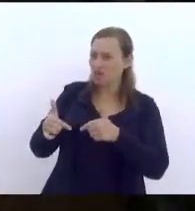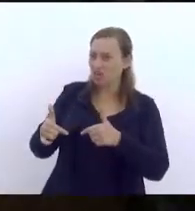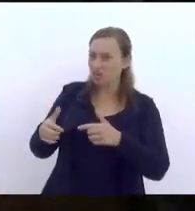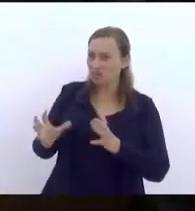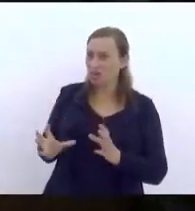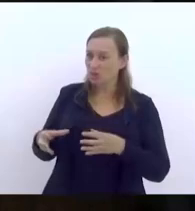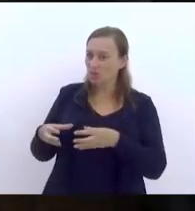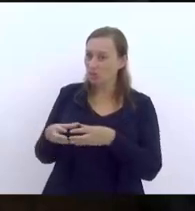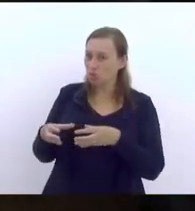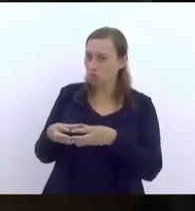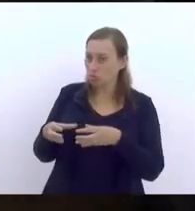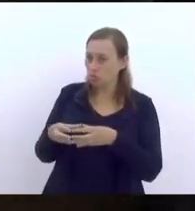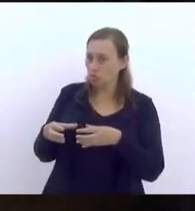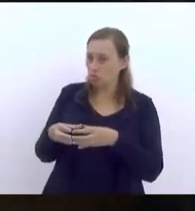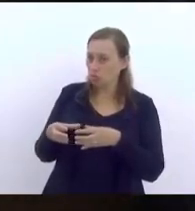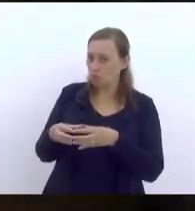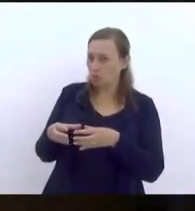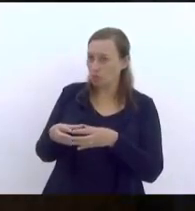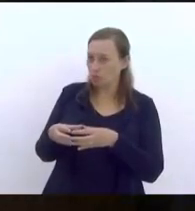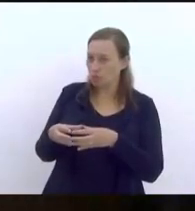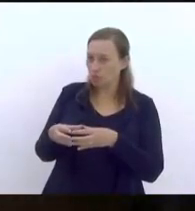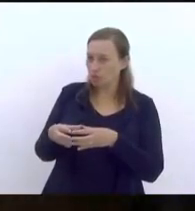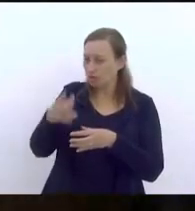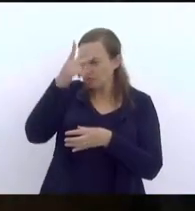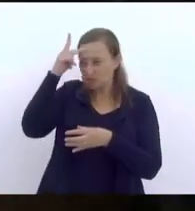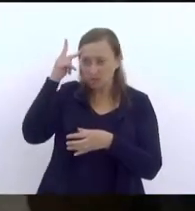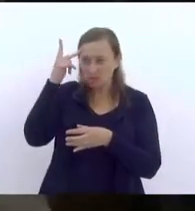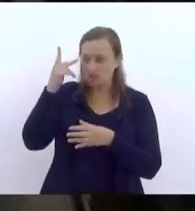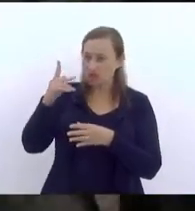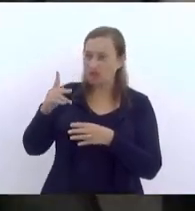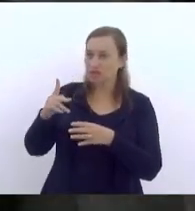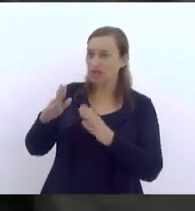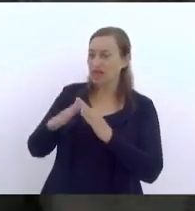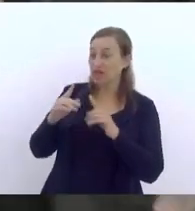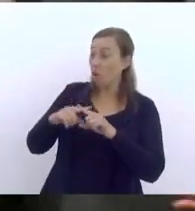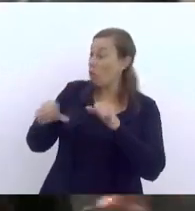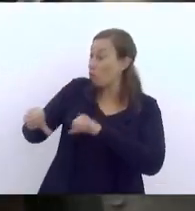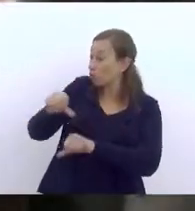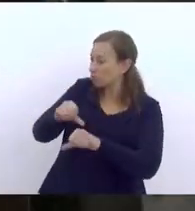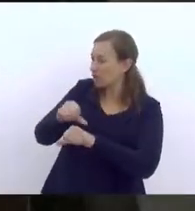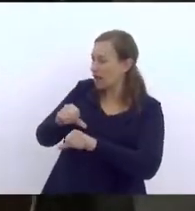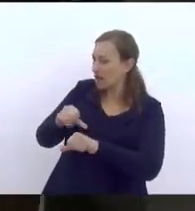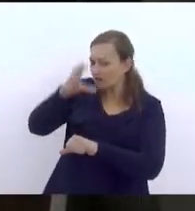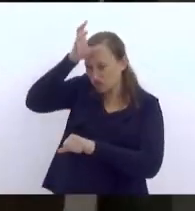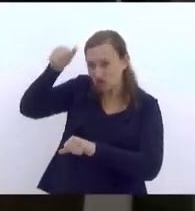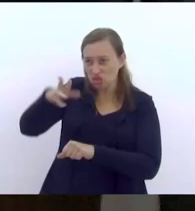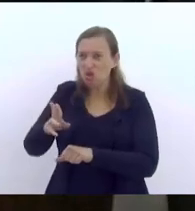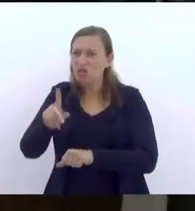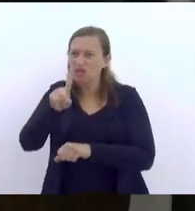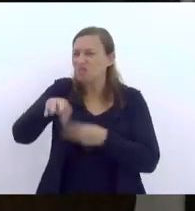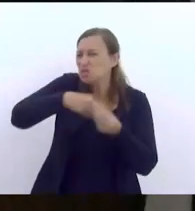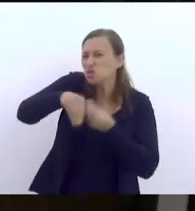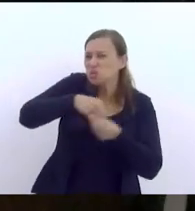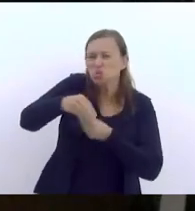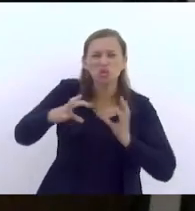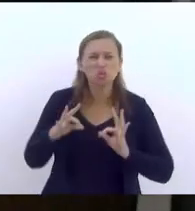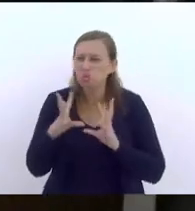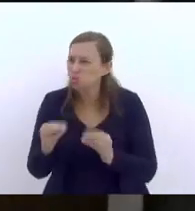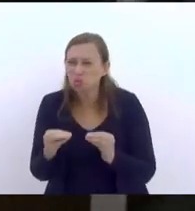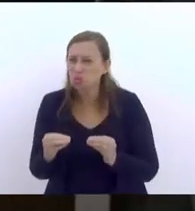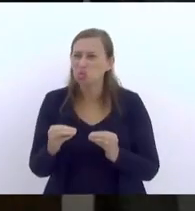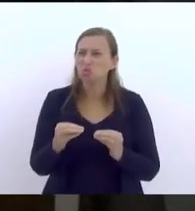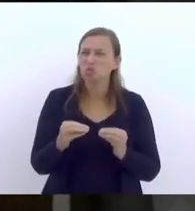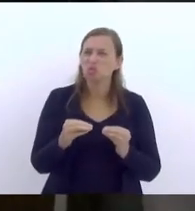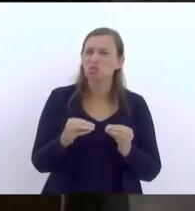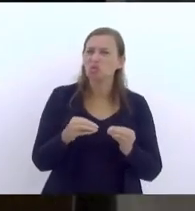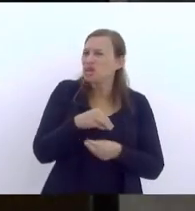Universal, ou o contrário, tia Ju. Ou seja, vocês misturam gatos com bugalhos. Misturam